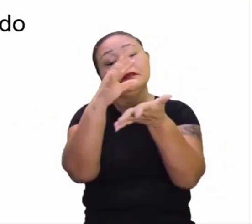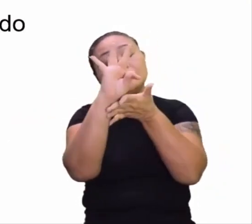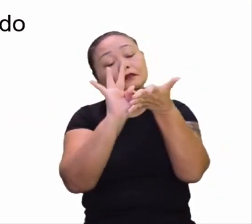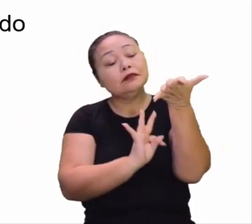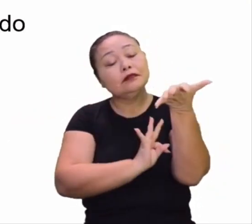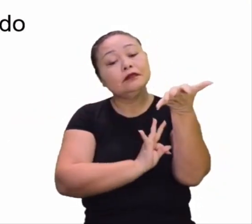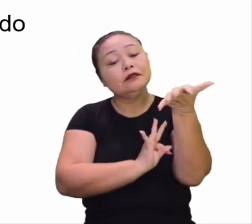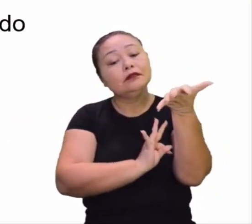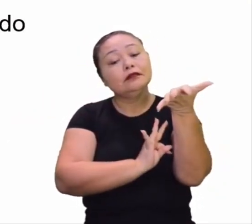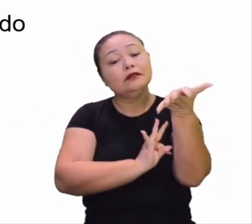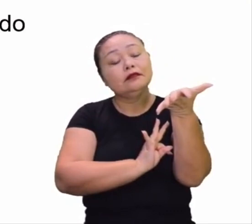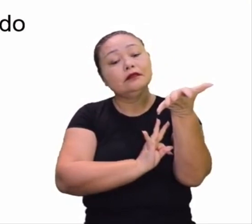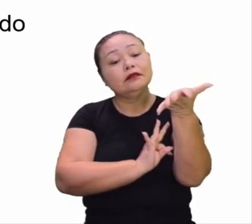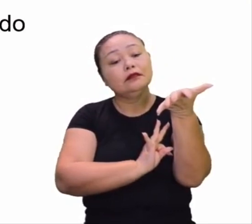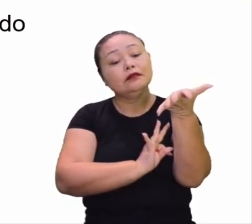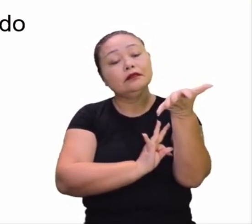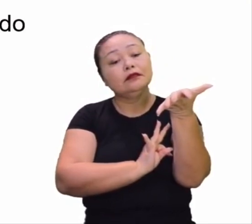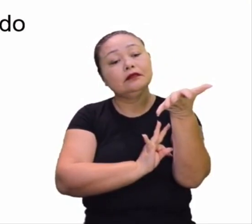texto,